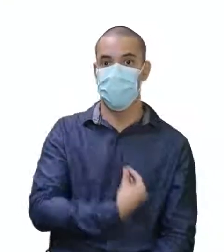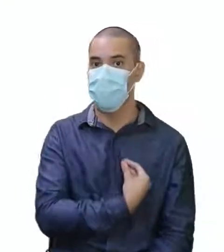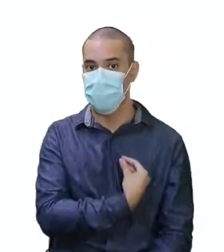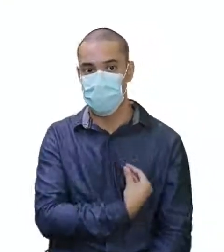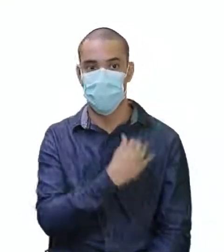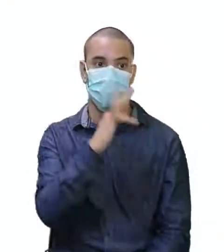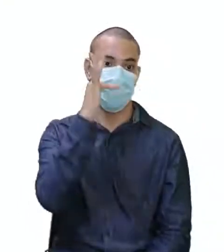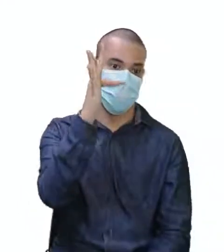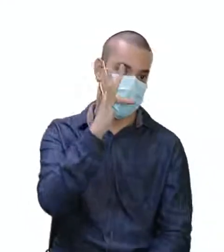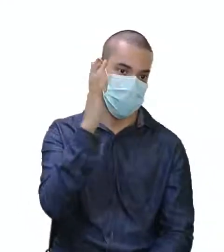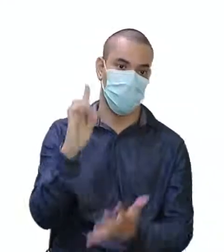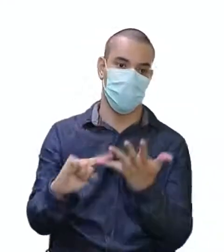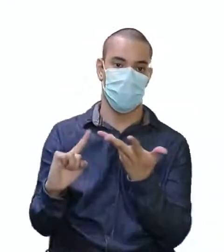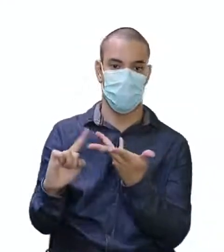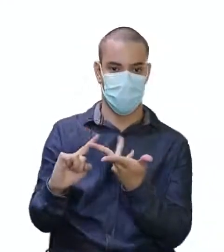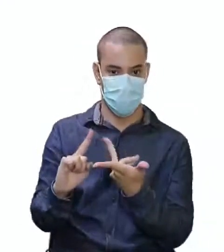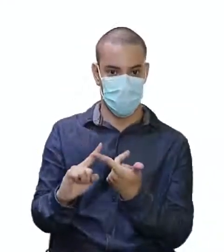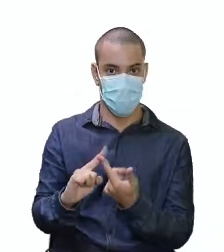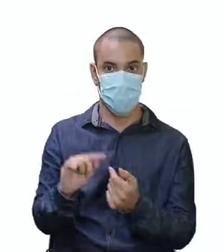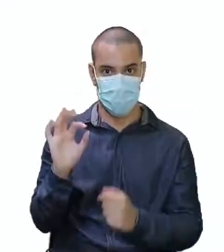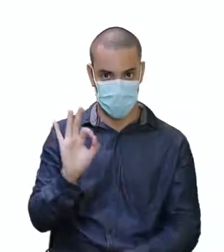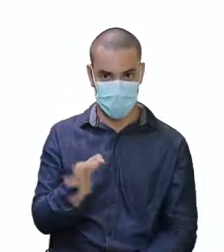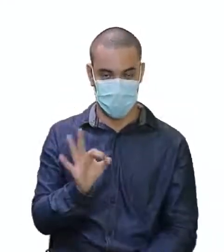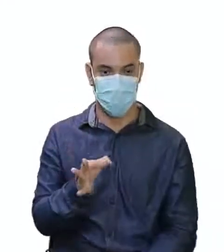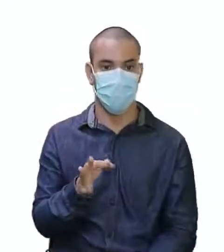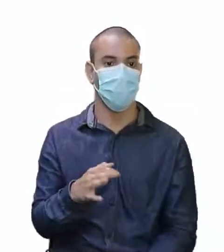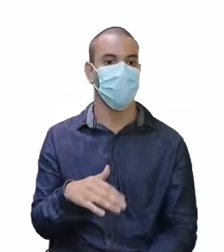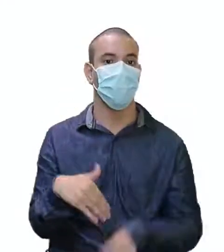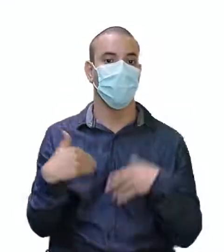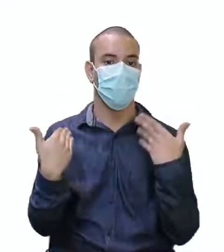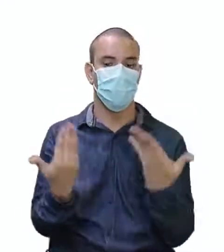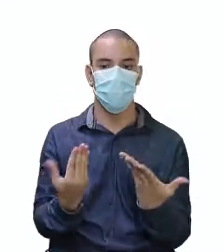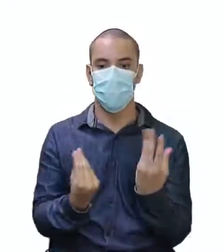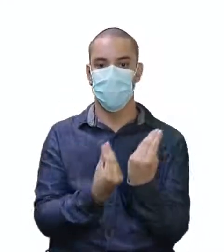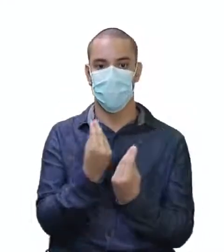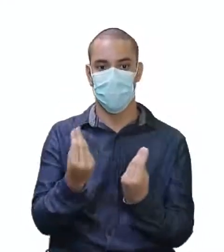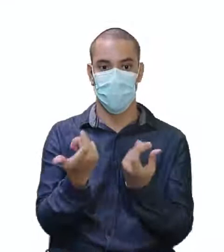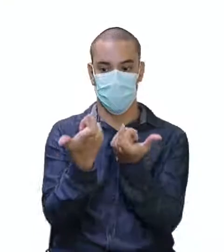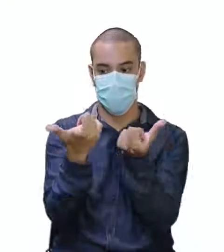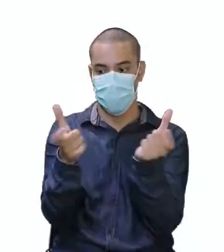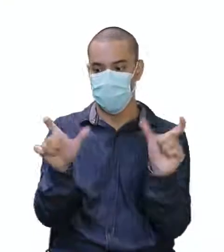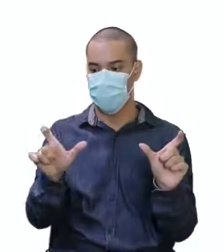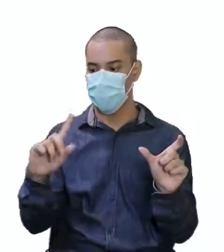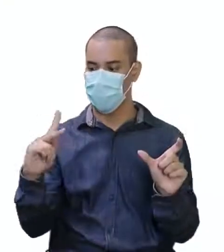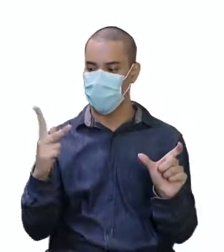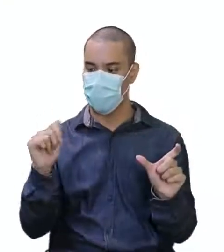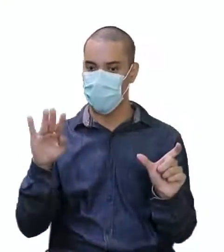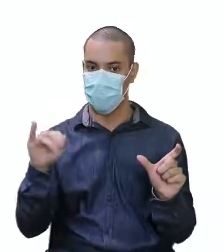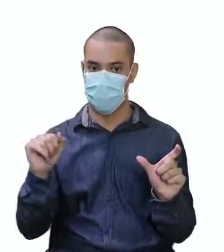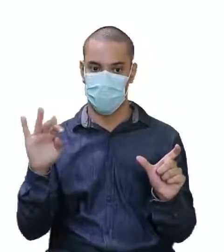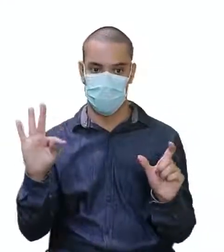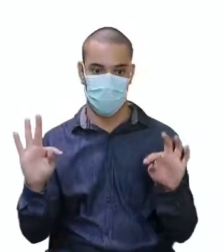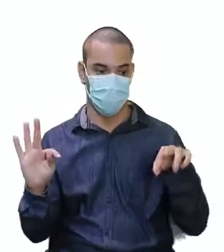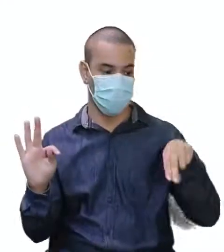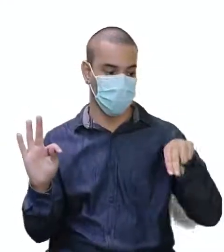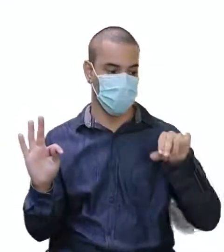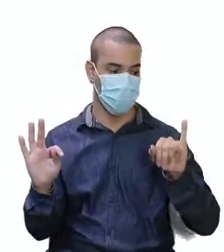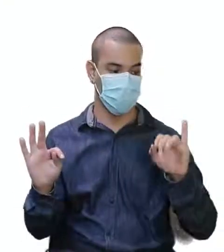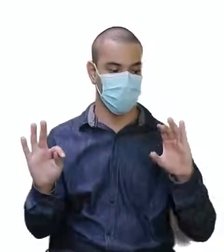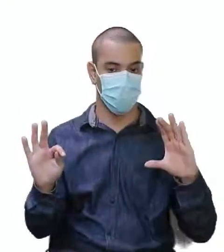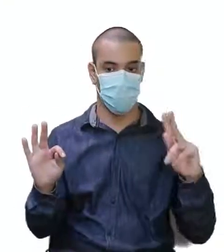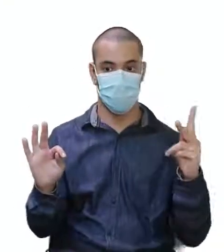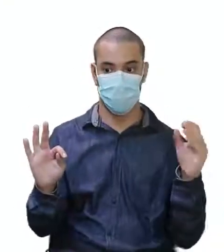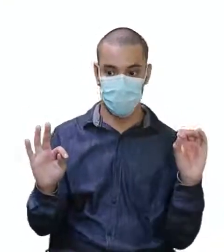é necessariamente um animal. Tá bom, pessoal? Então, a gente vai estar discorrendo sobre isso,